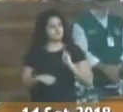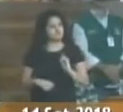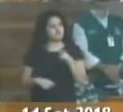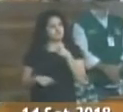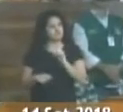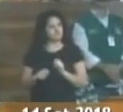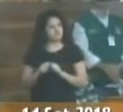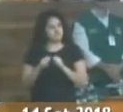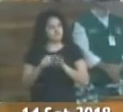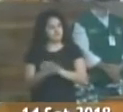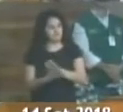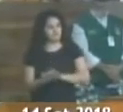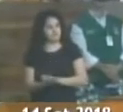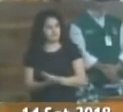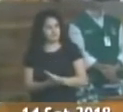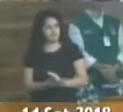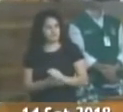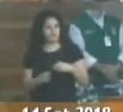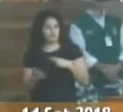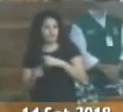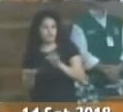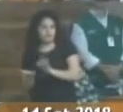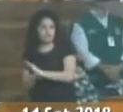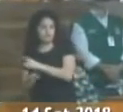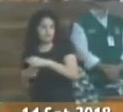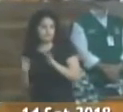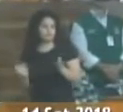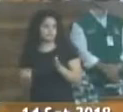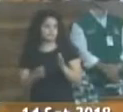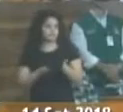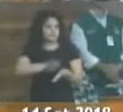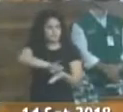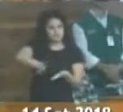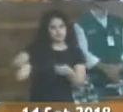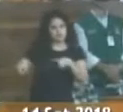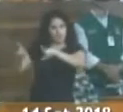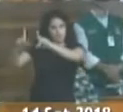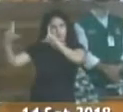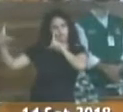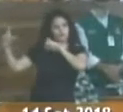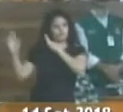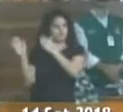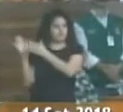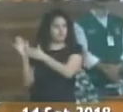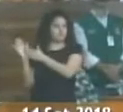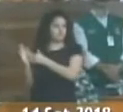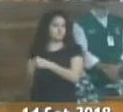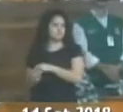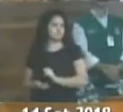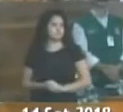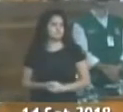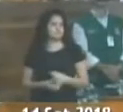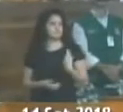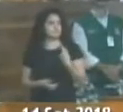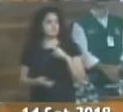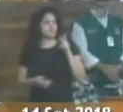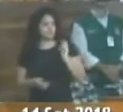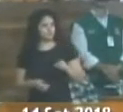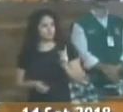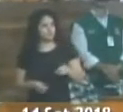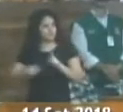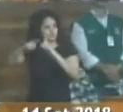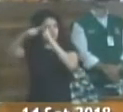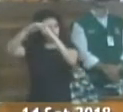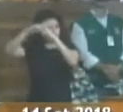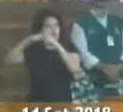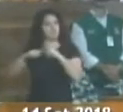nada até o final do seu mandato, isso já foi uma grande coisa, retirar esse quadro infame dessa parede. Nossa empreitada continua na cruz, ela